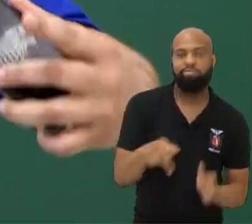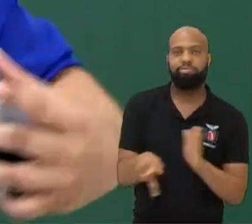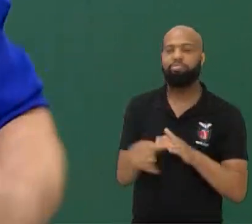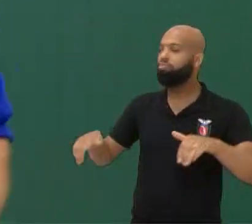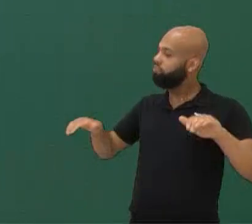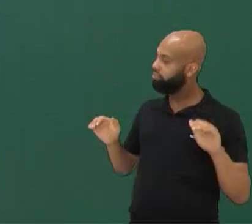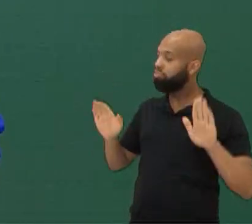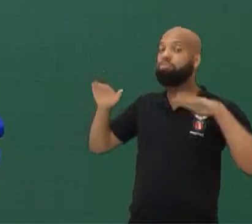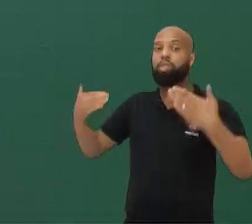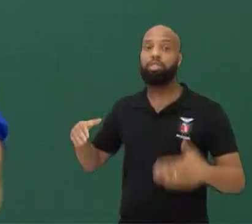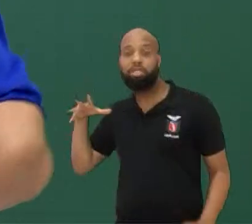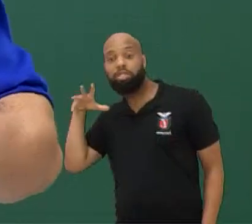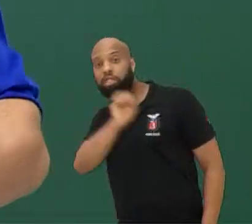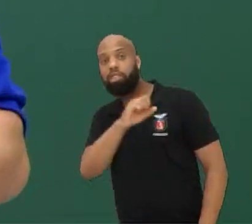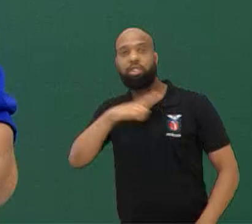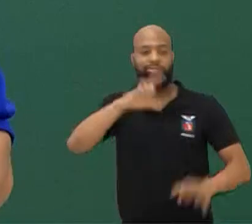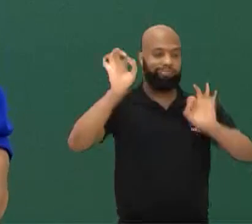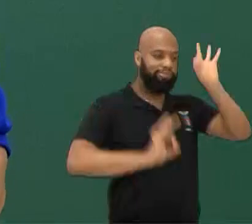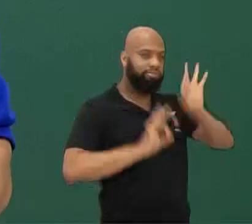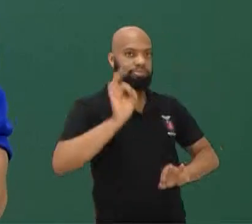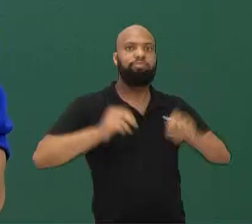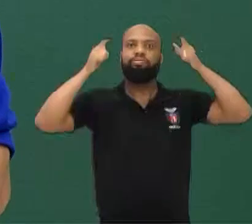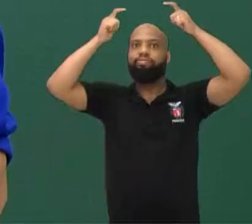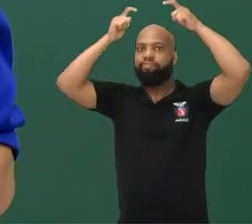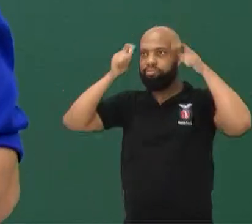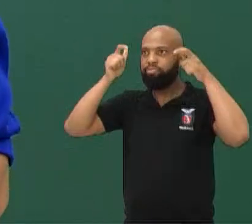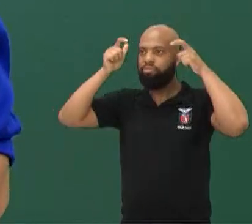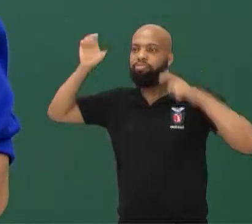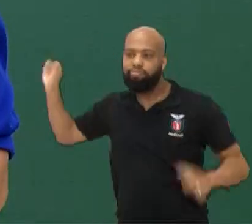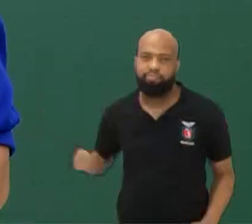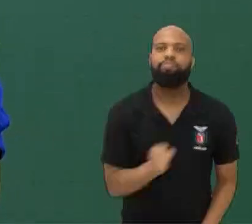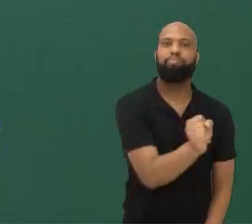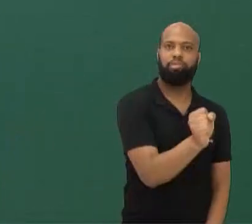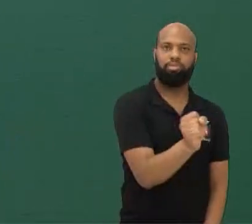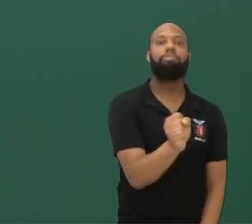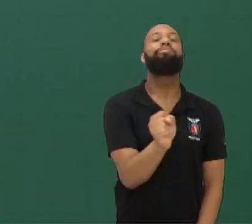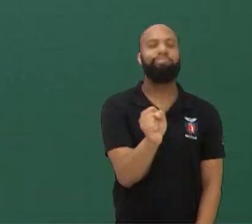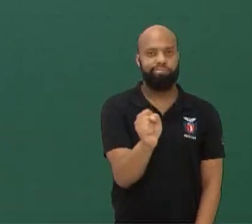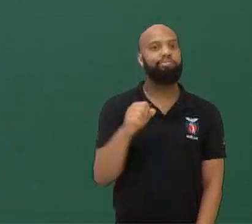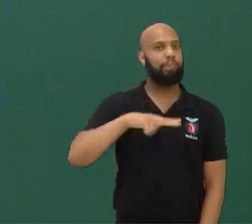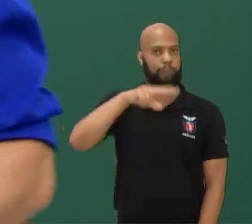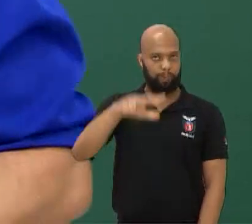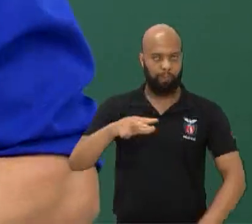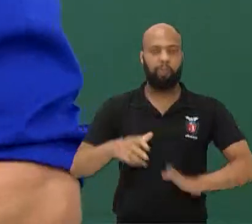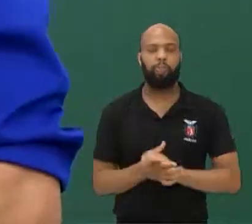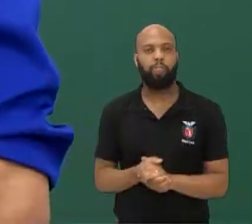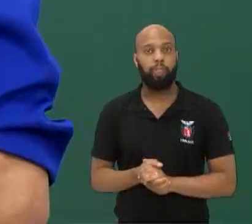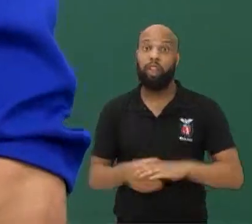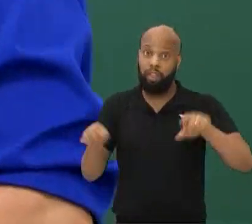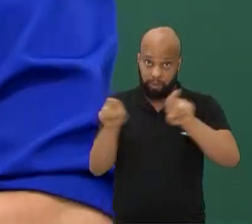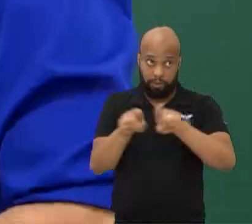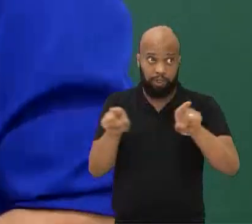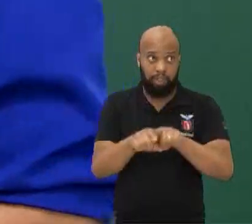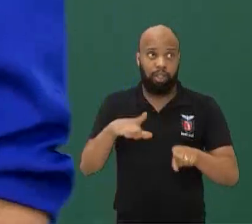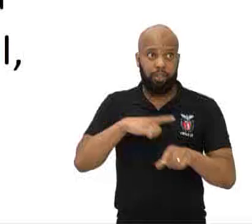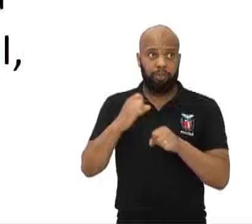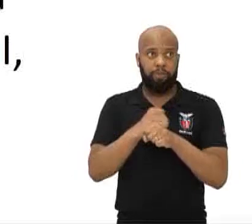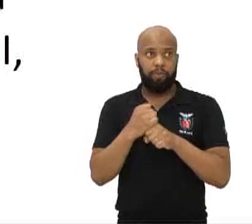o Dom João, às pressas, teve que virar o príncipe, herdeiro da coroa portuguesa. Além disso,